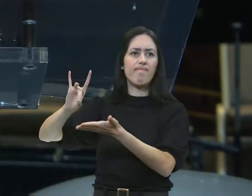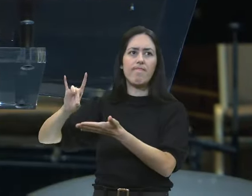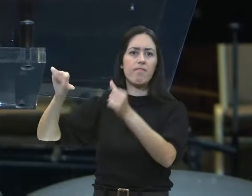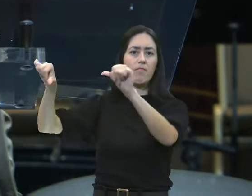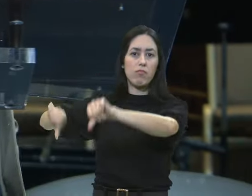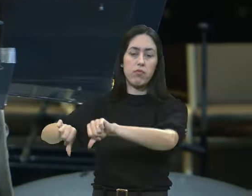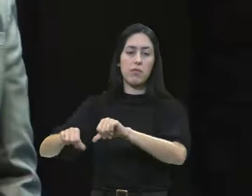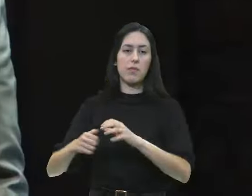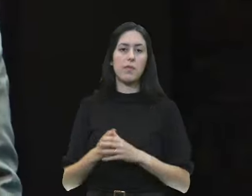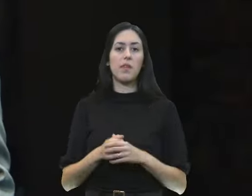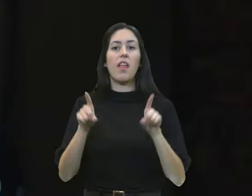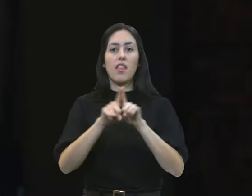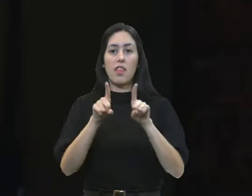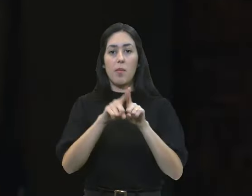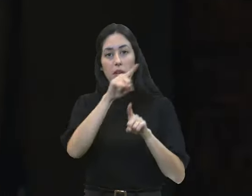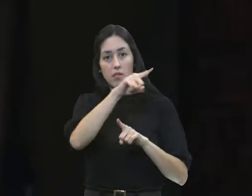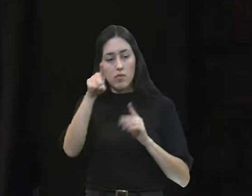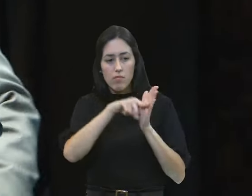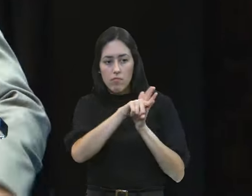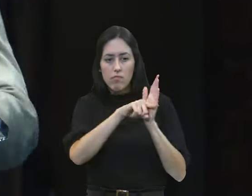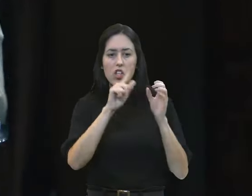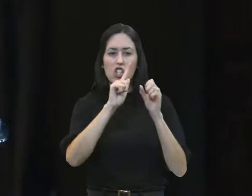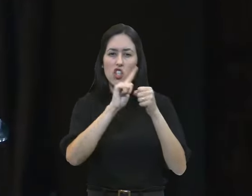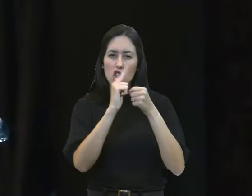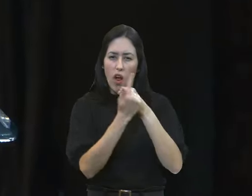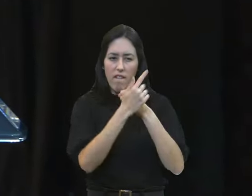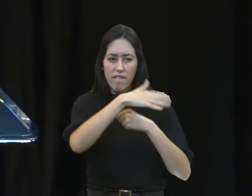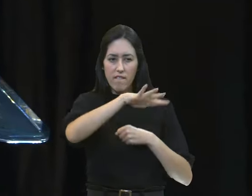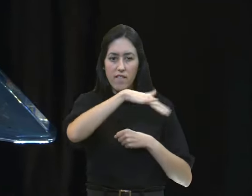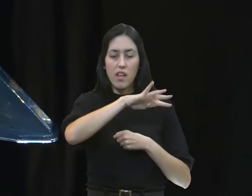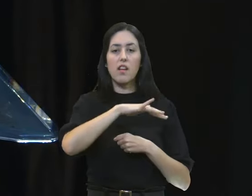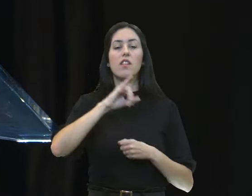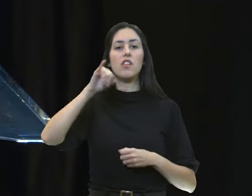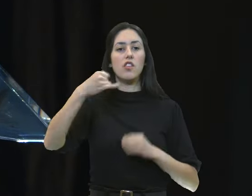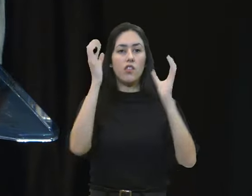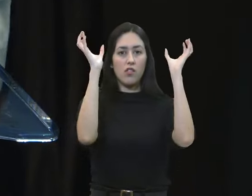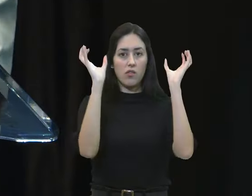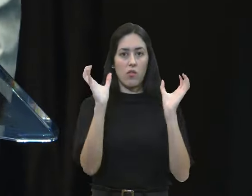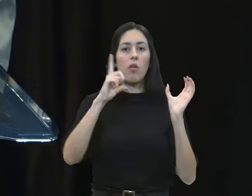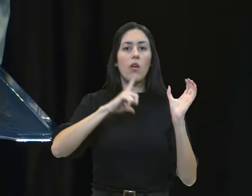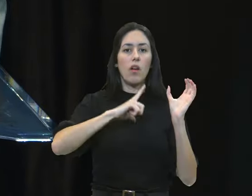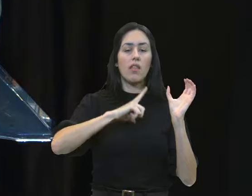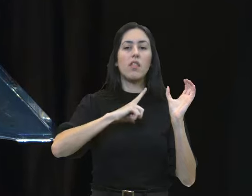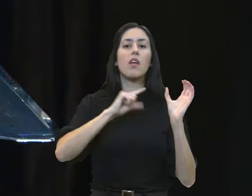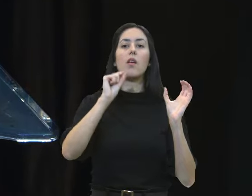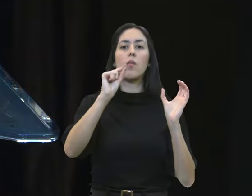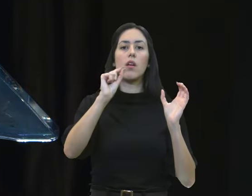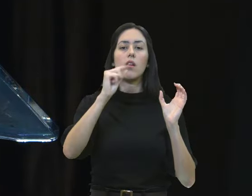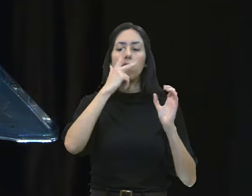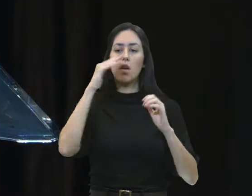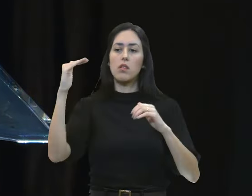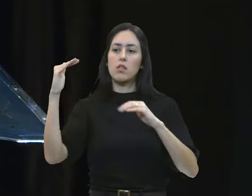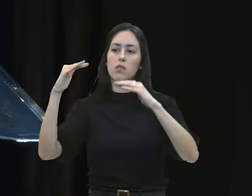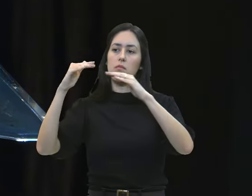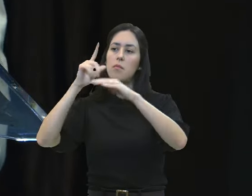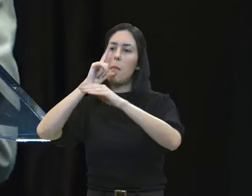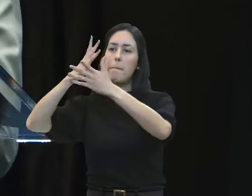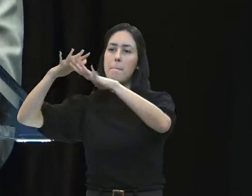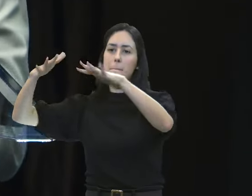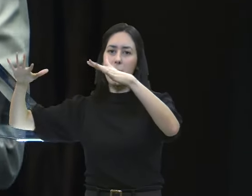Jericó, se você for olhar na geografia, ela está a 392 metros abaixo do nível do mar, o lugar mais